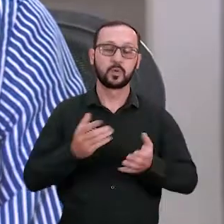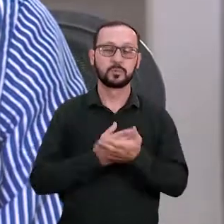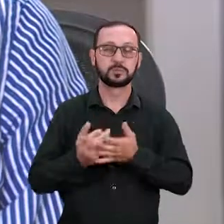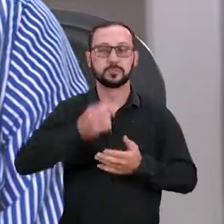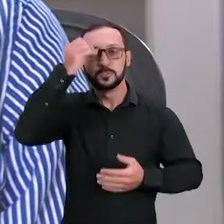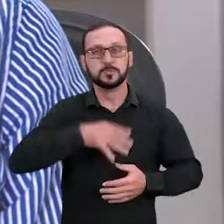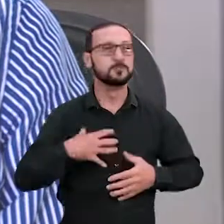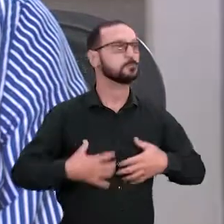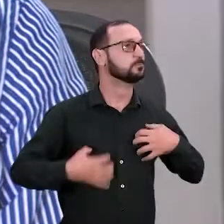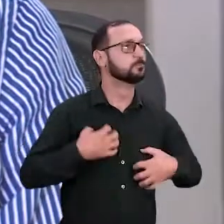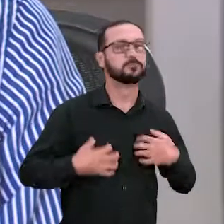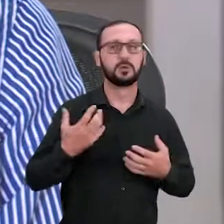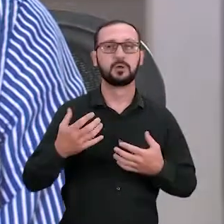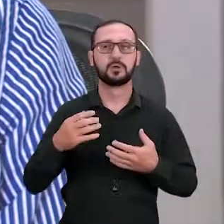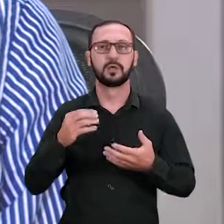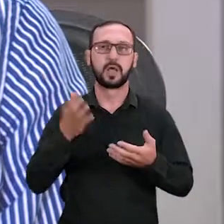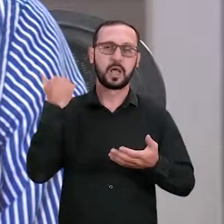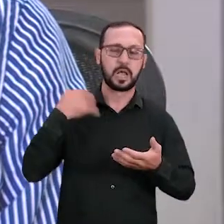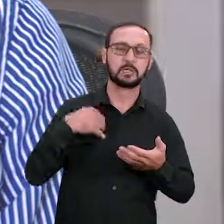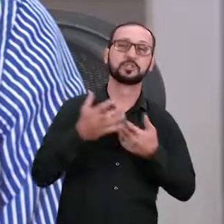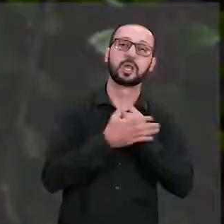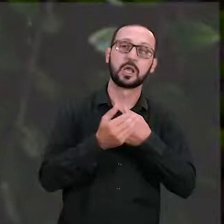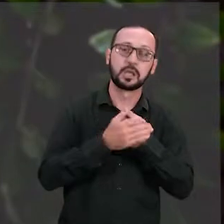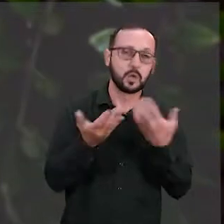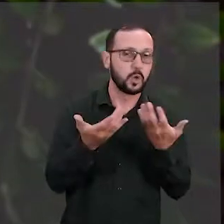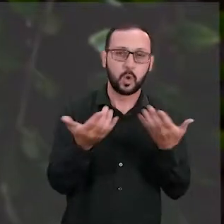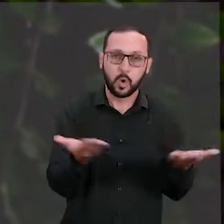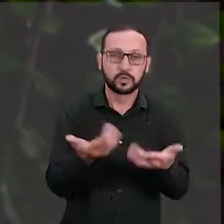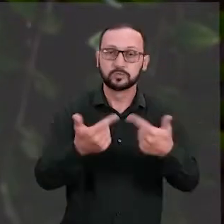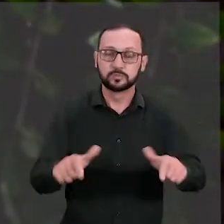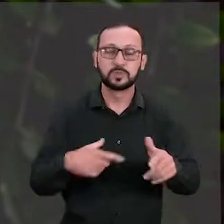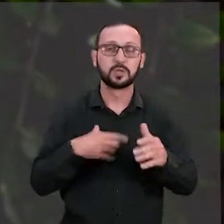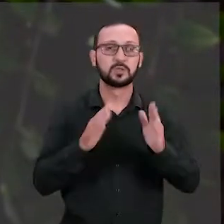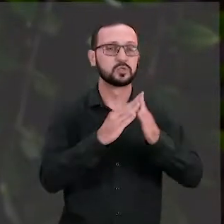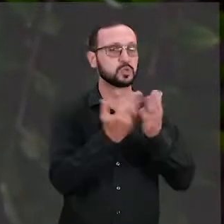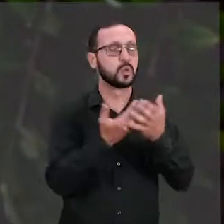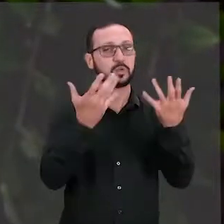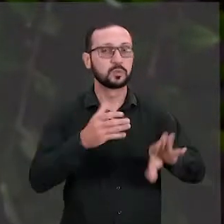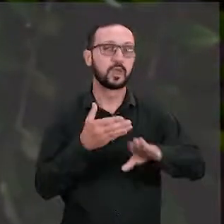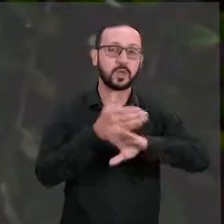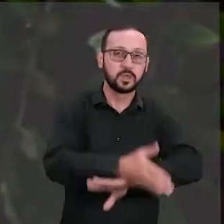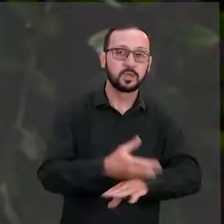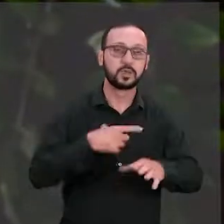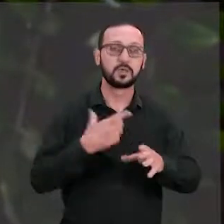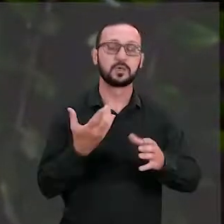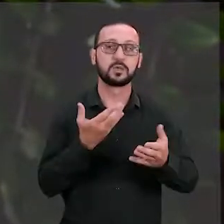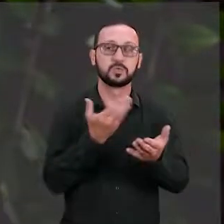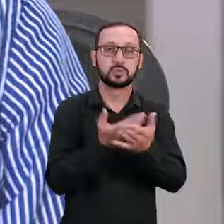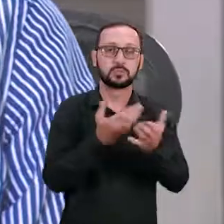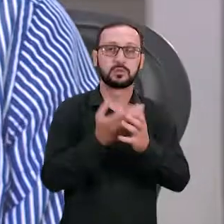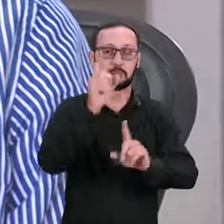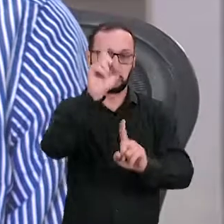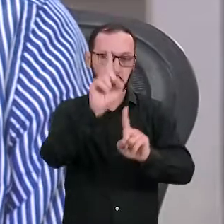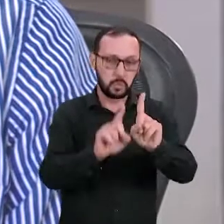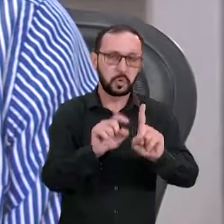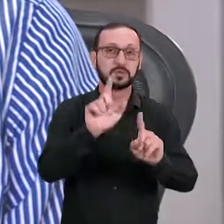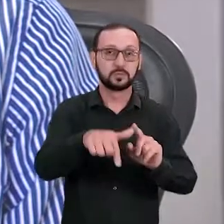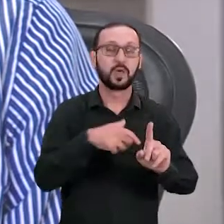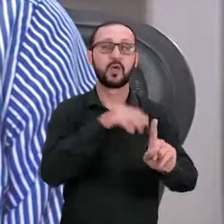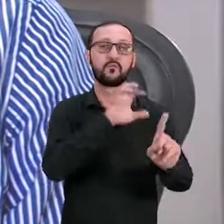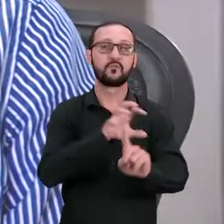tornar agressiva, deixar de ser afetuosa, não querer mais ir na escola, cair o rendimento na escola, isso tudo